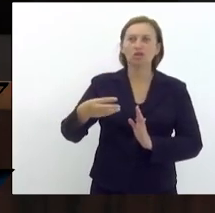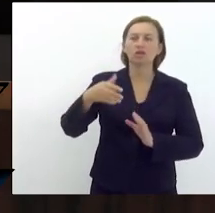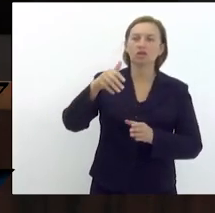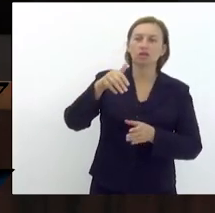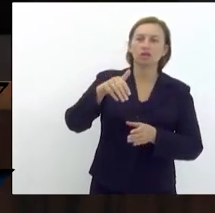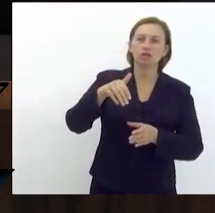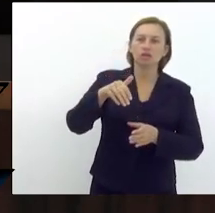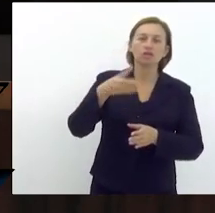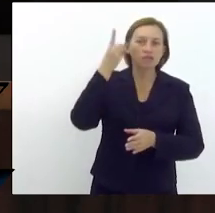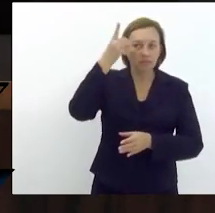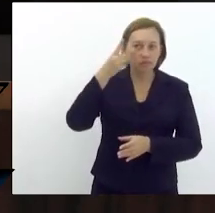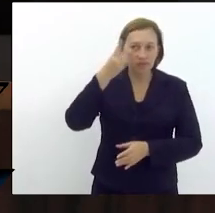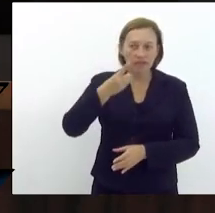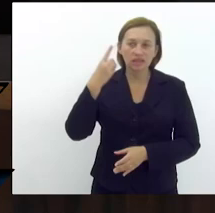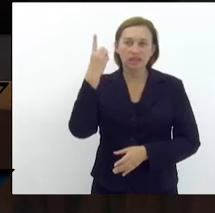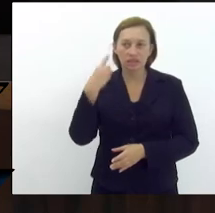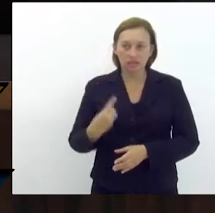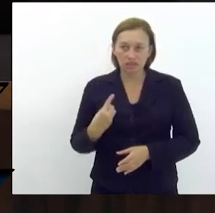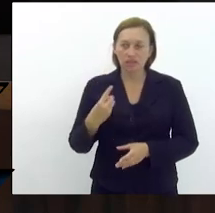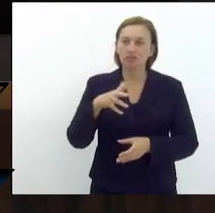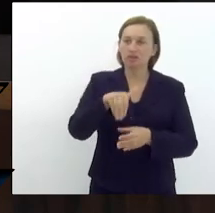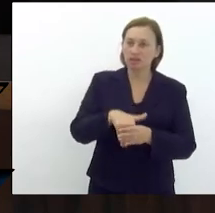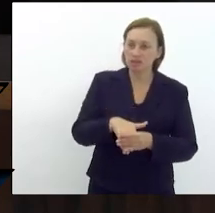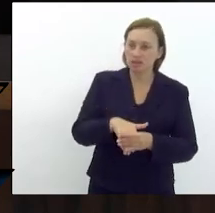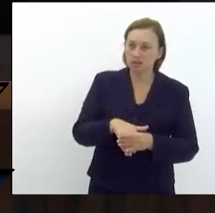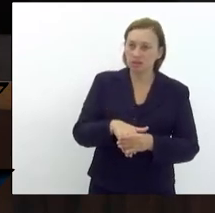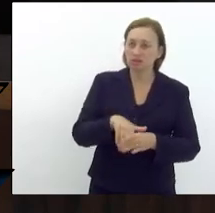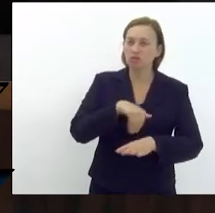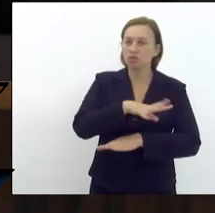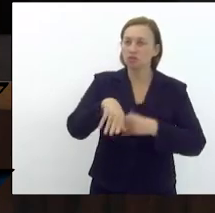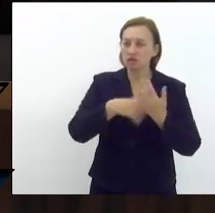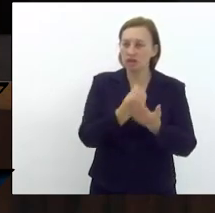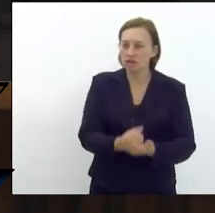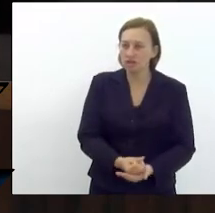deputada Dani Monteiro em votação como